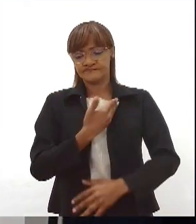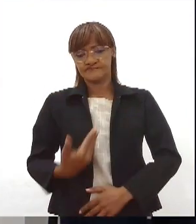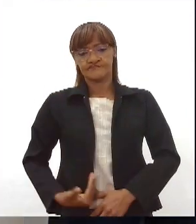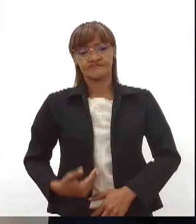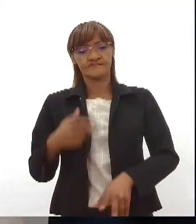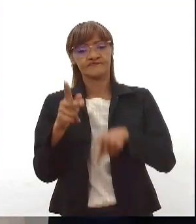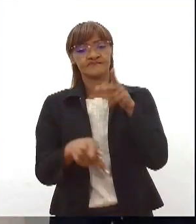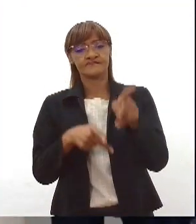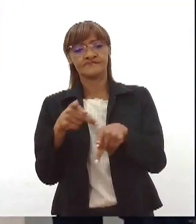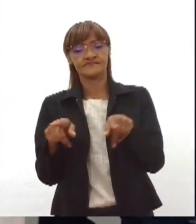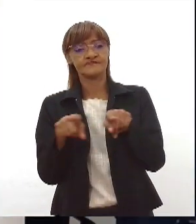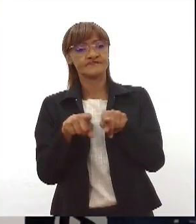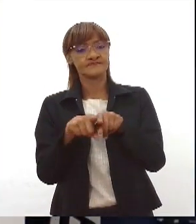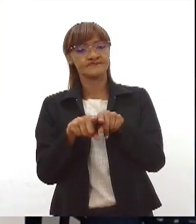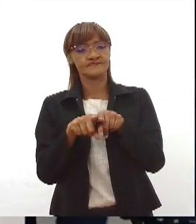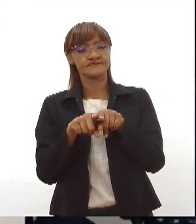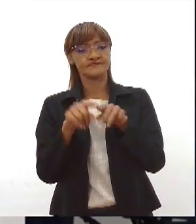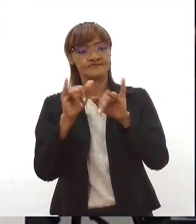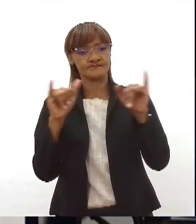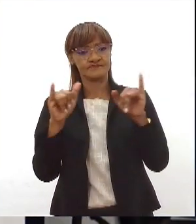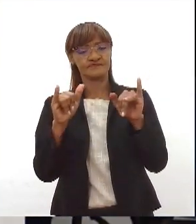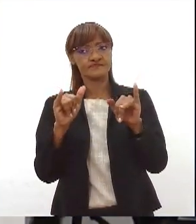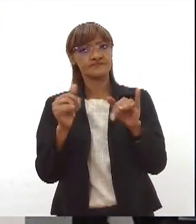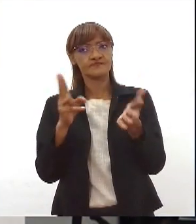comenta-se que eu vou mudança